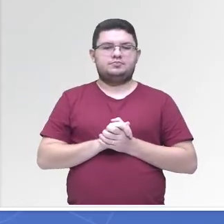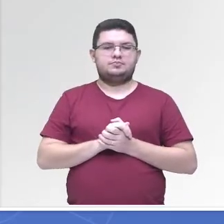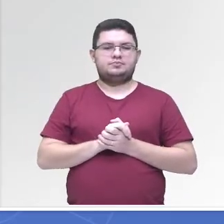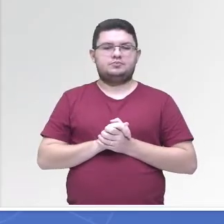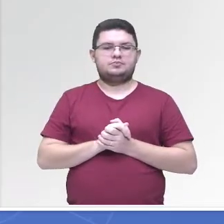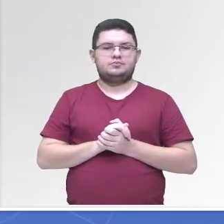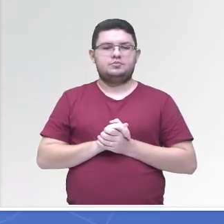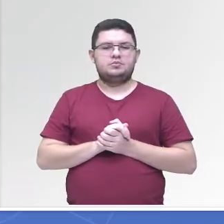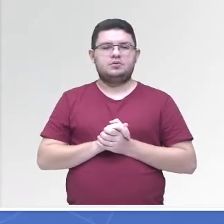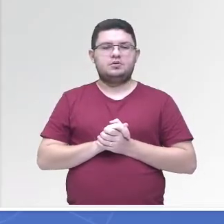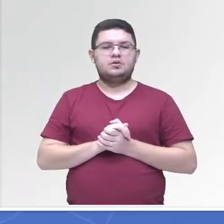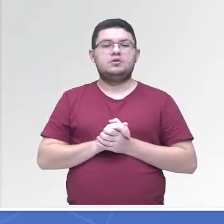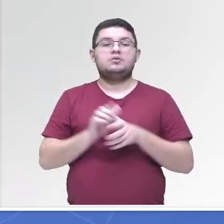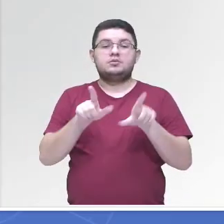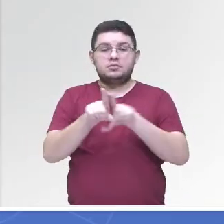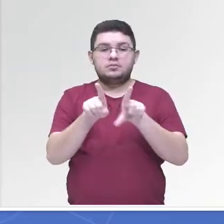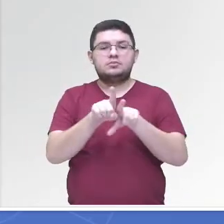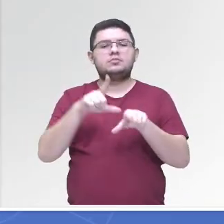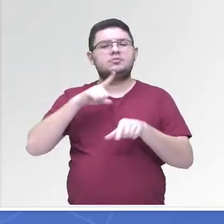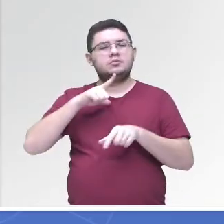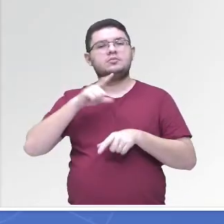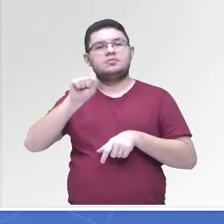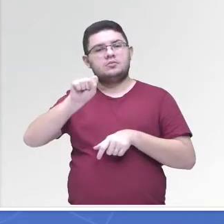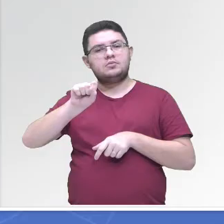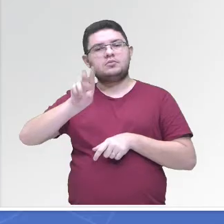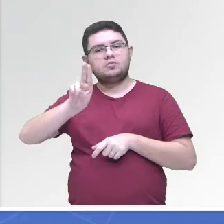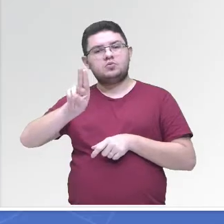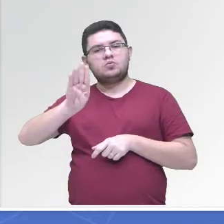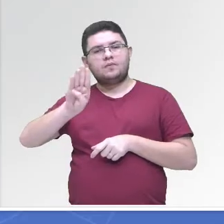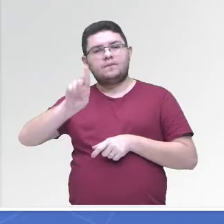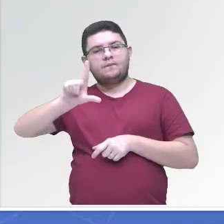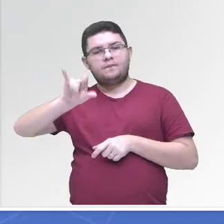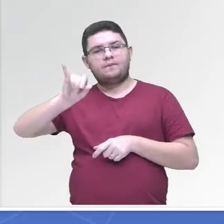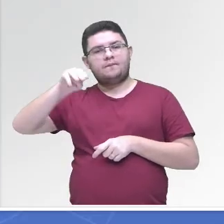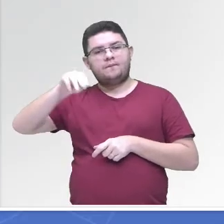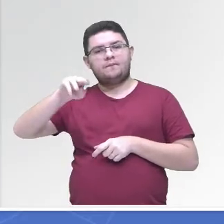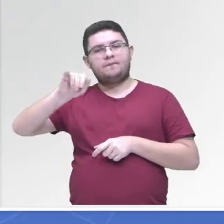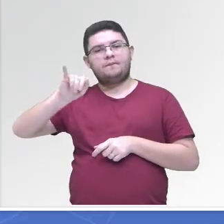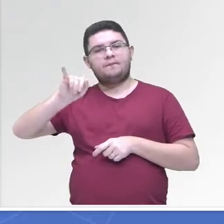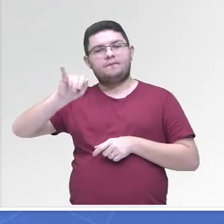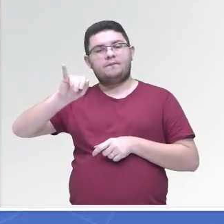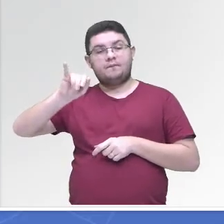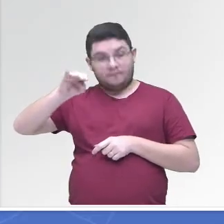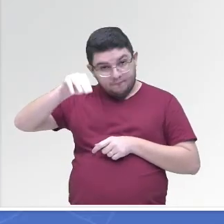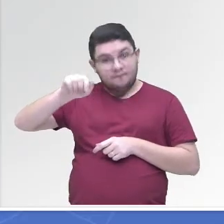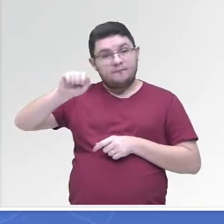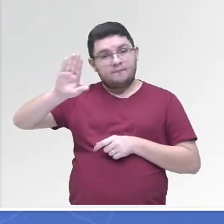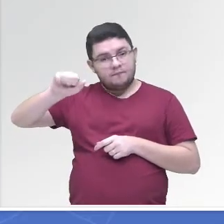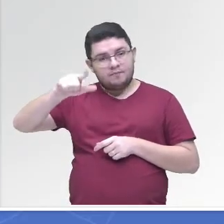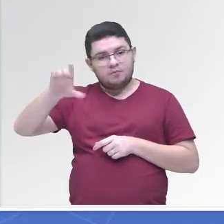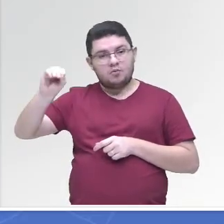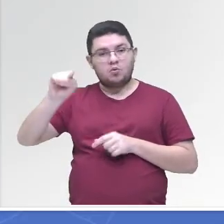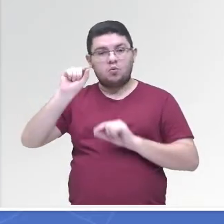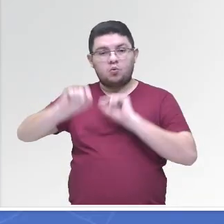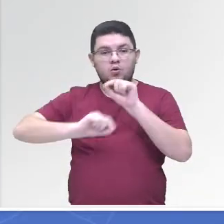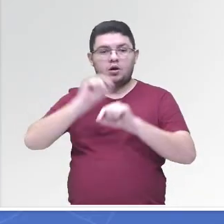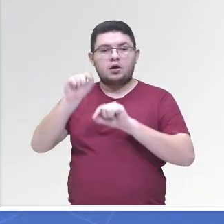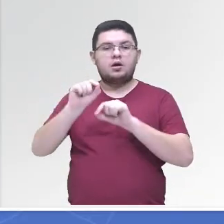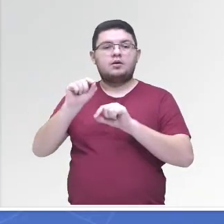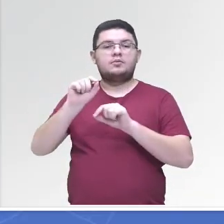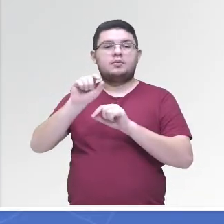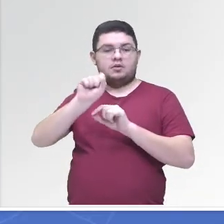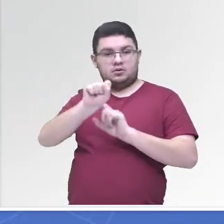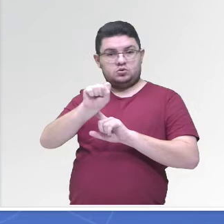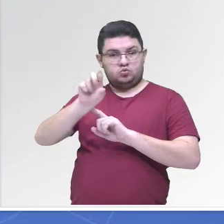transformações, nós temos a sublimação, que é a passagem do sólido para o gás ou do gás para o sólido, tá? Sem passar pelo líquido.